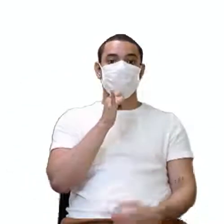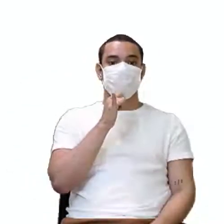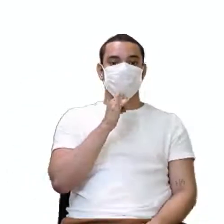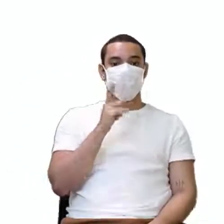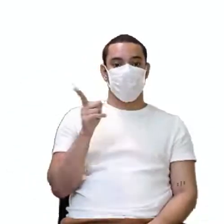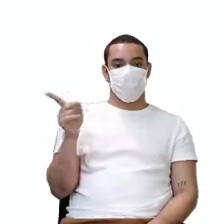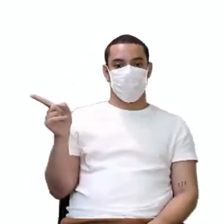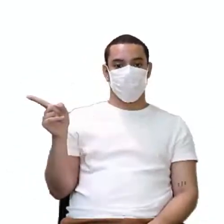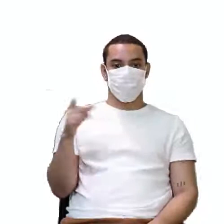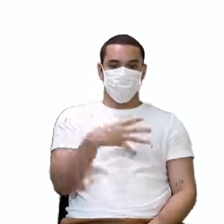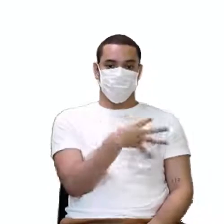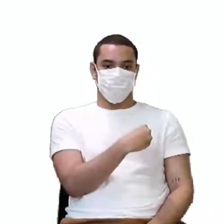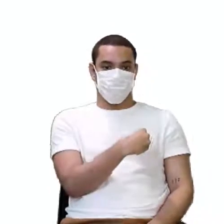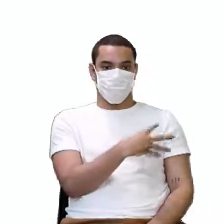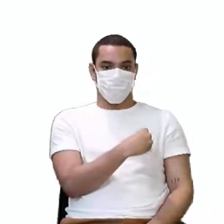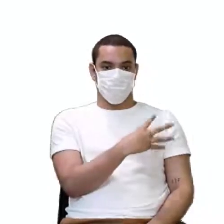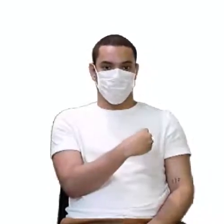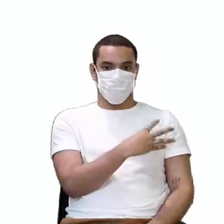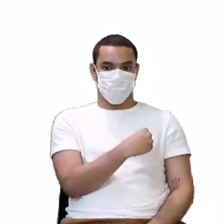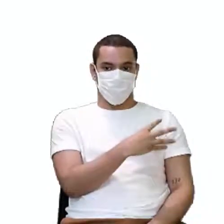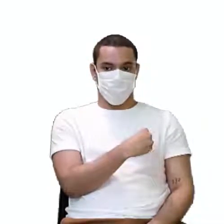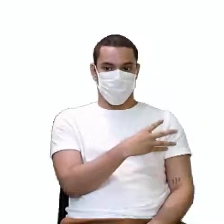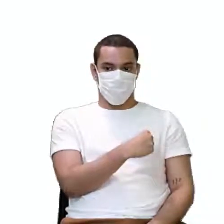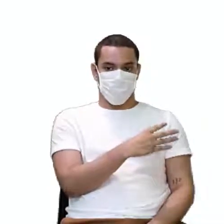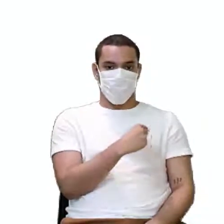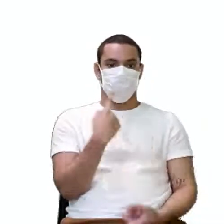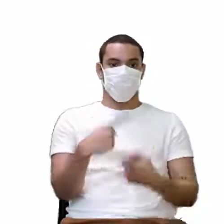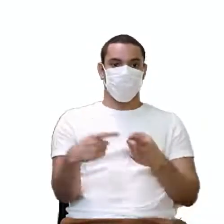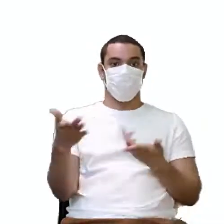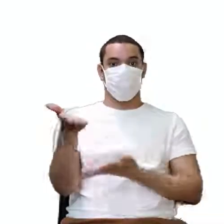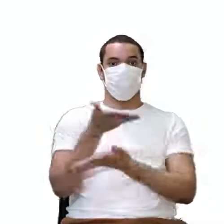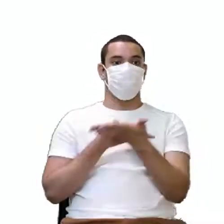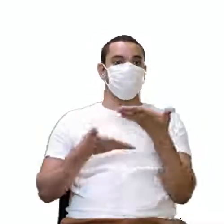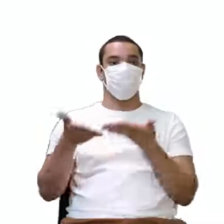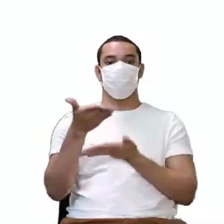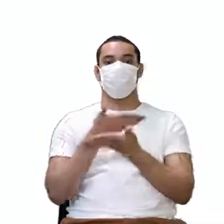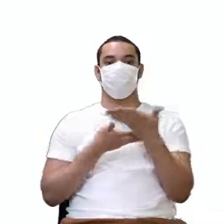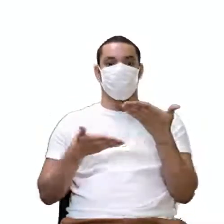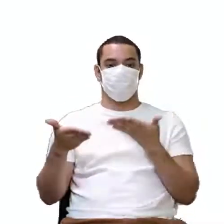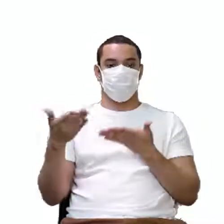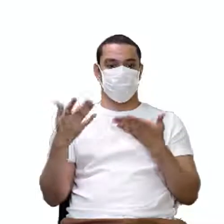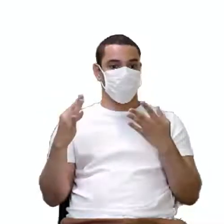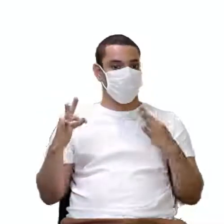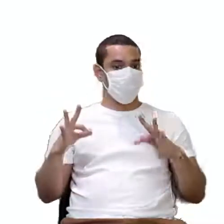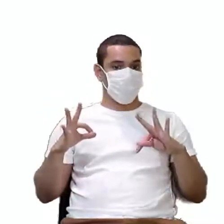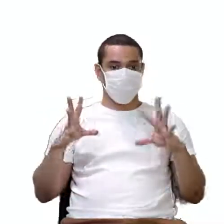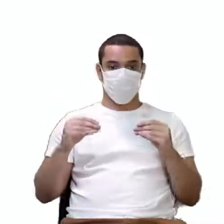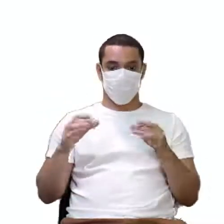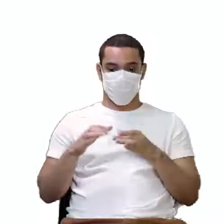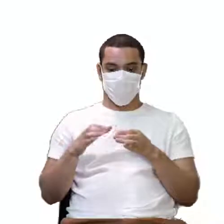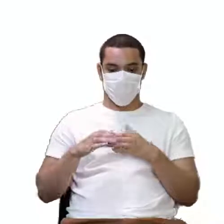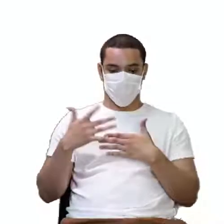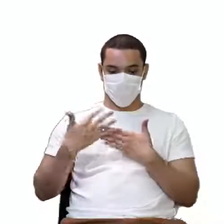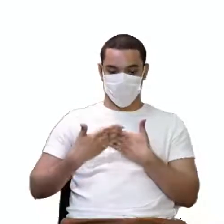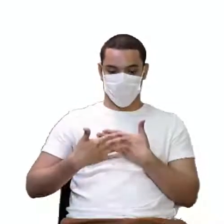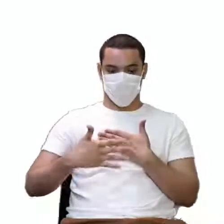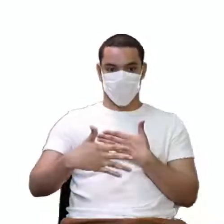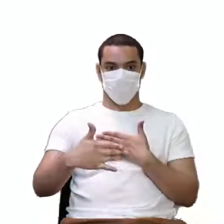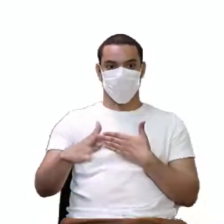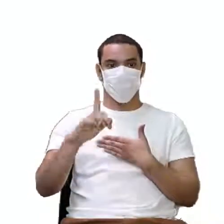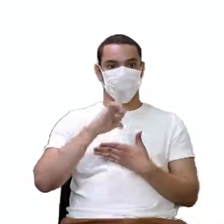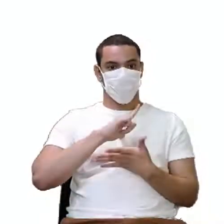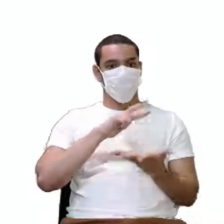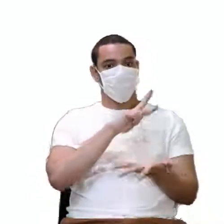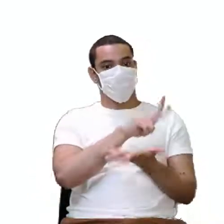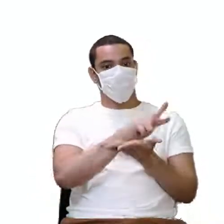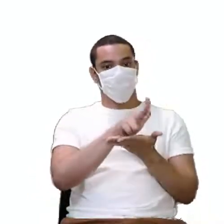das mamas dos mamíferos, que é compartilhada ali, né, para todos os grupos de mamíferos. A gente tem vários,